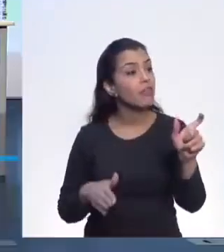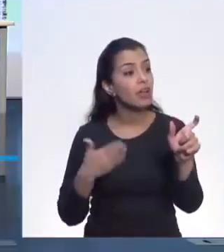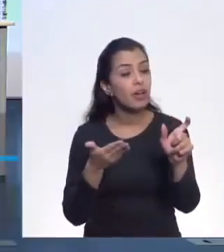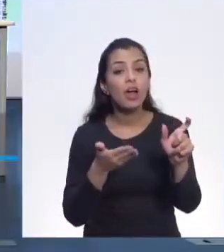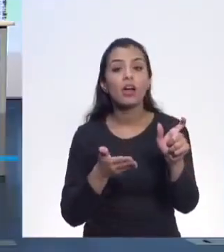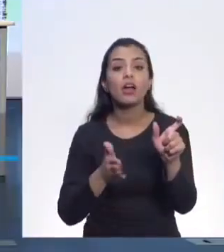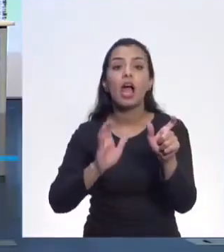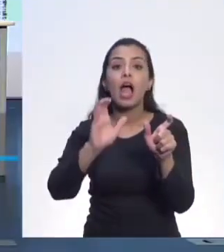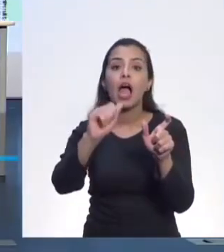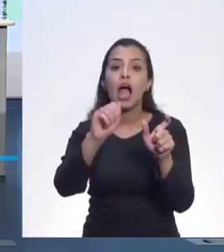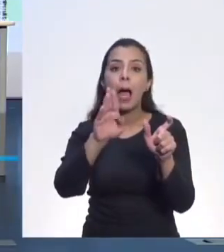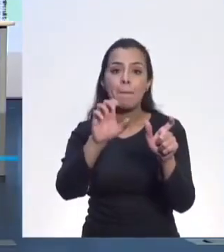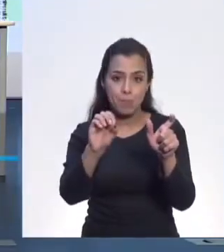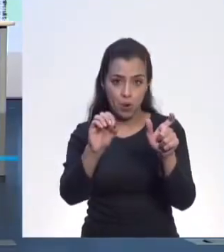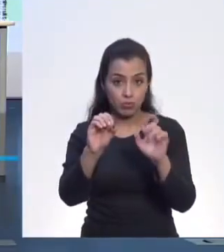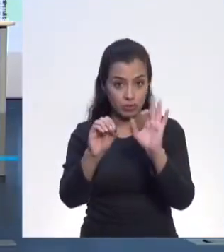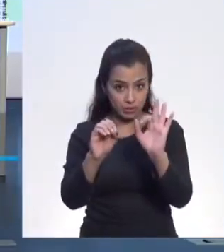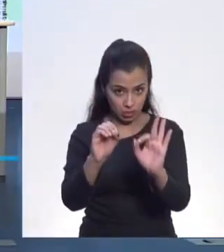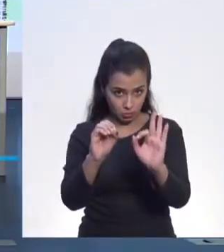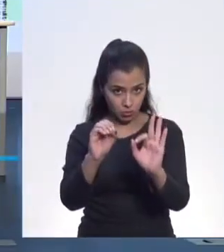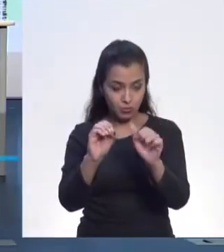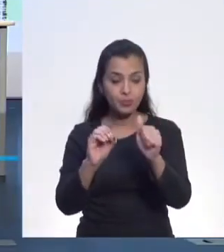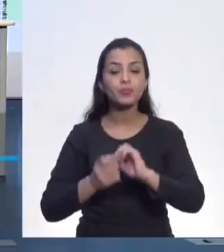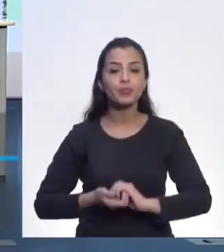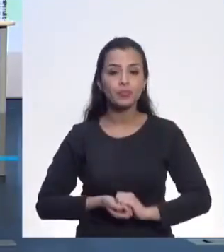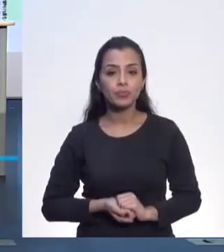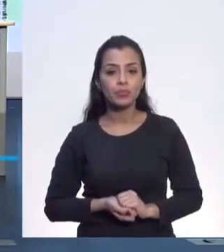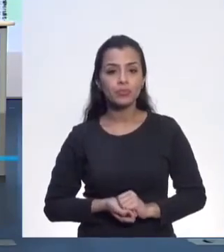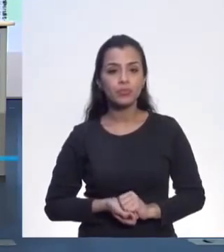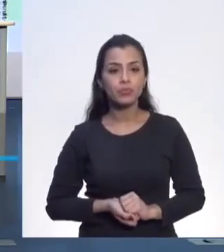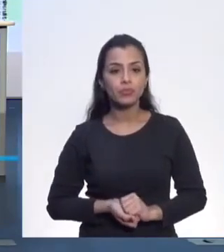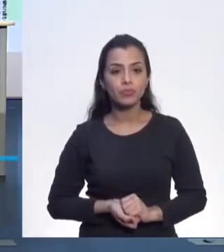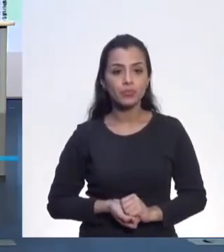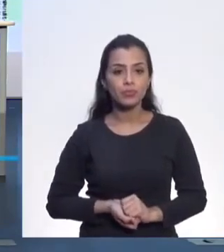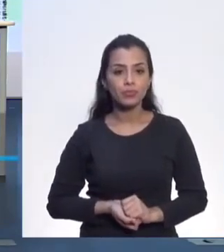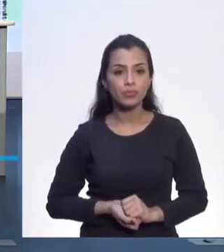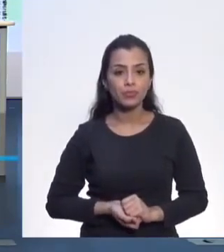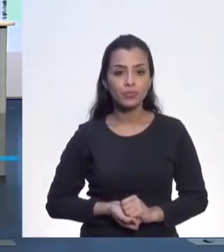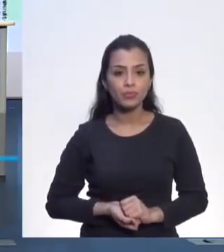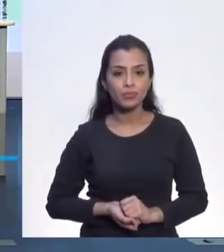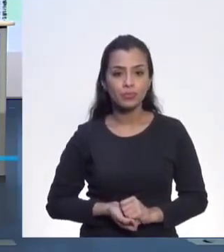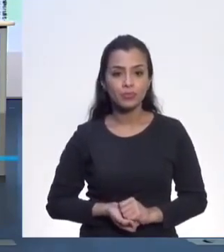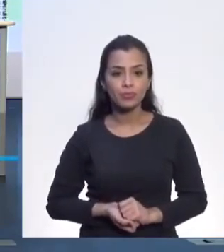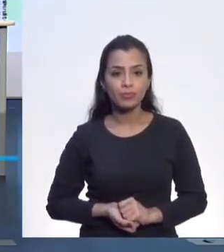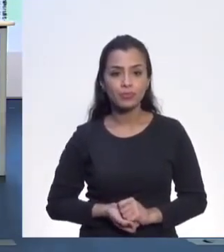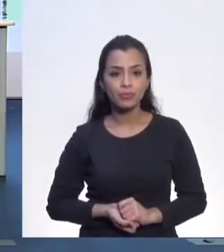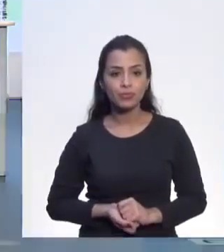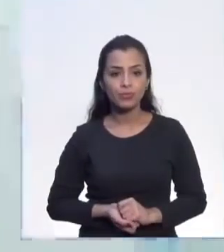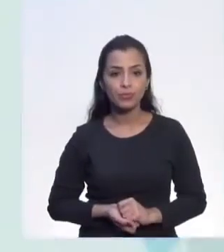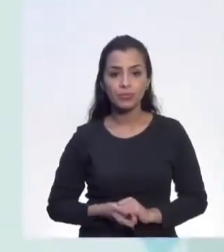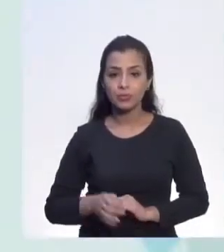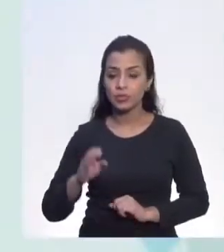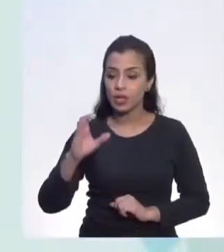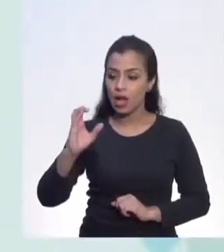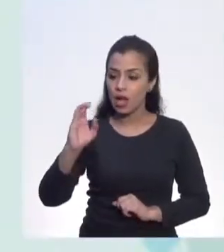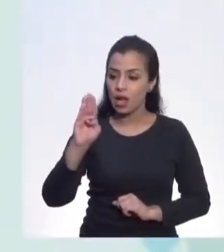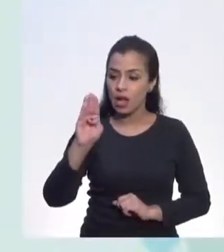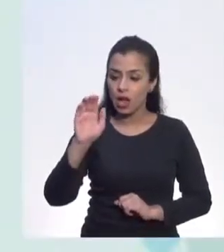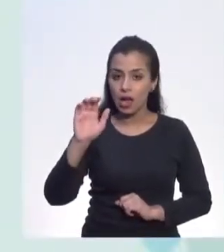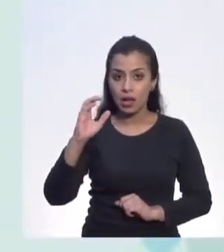era cabo. Muito bem. A palavra cabo, nós temos 4